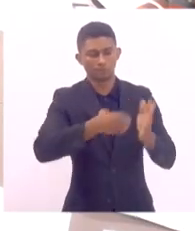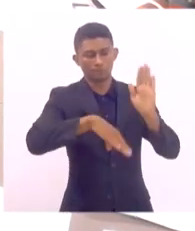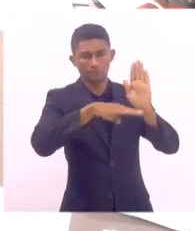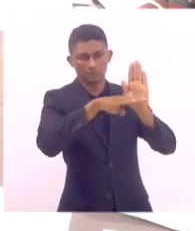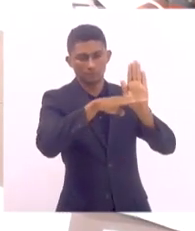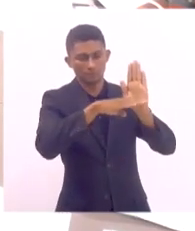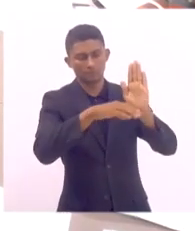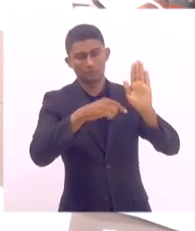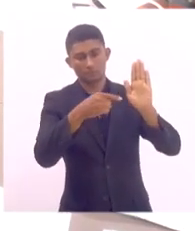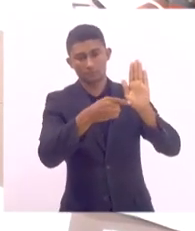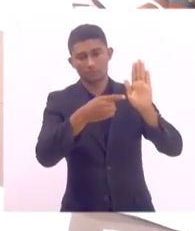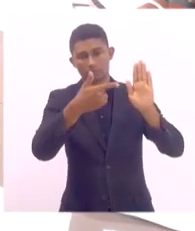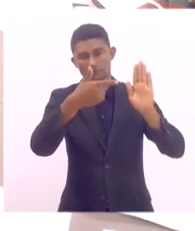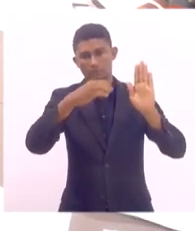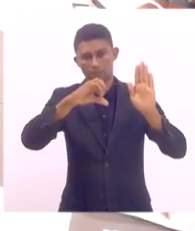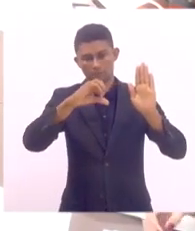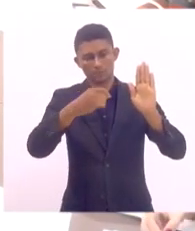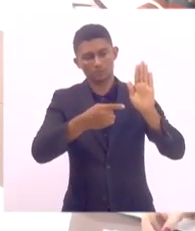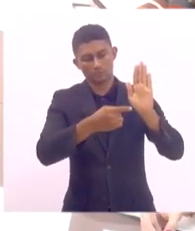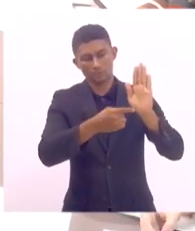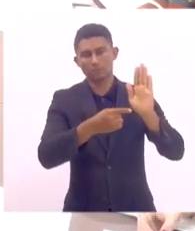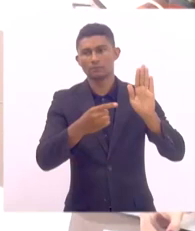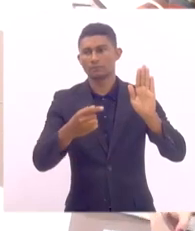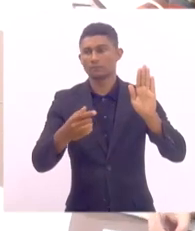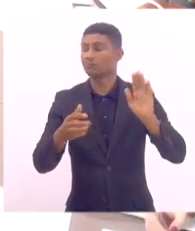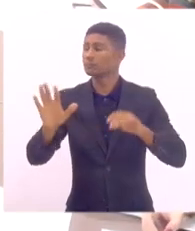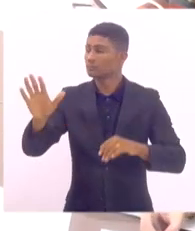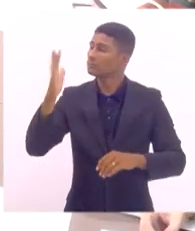29. Vai para amanhã.